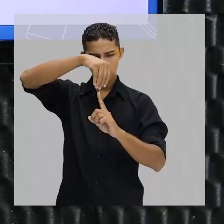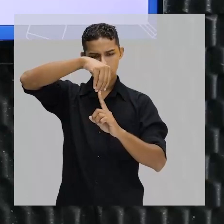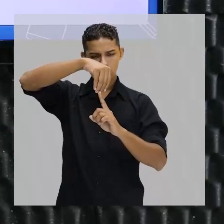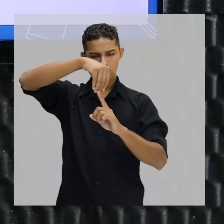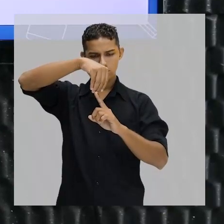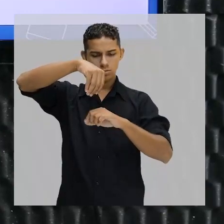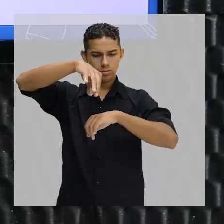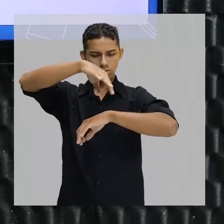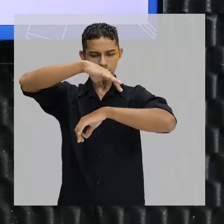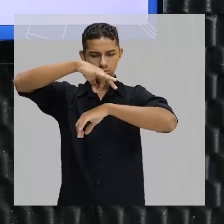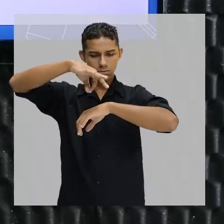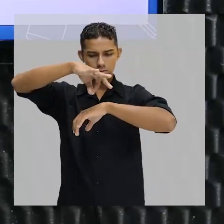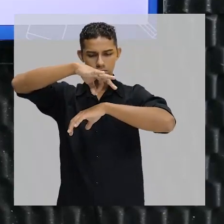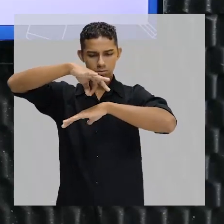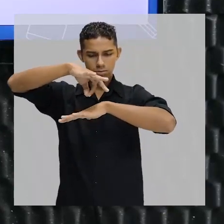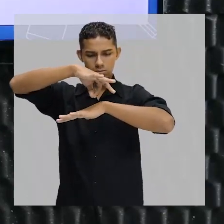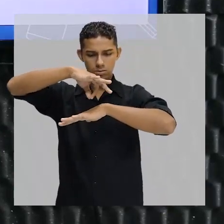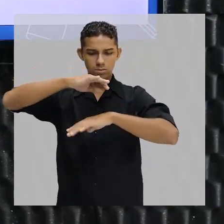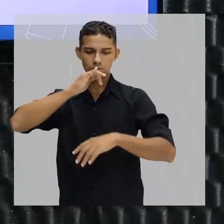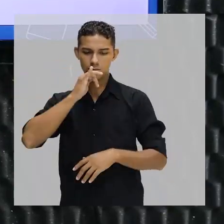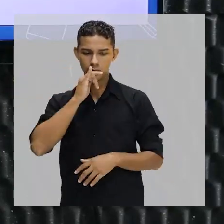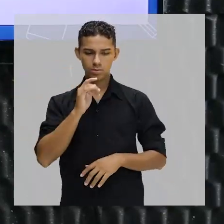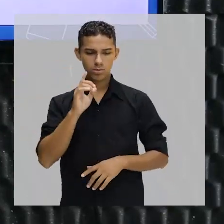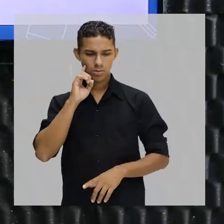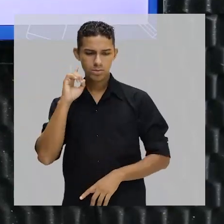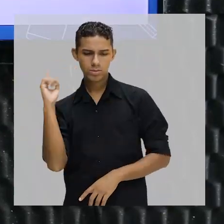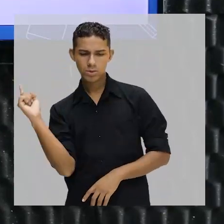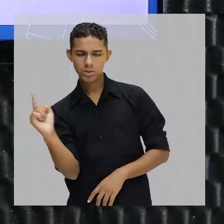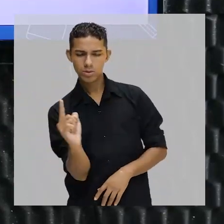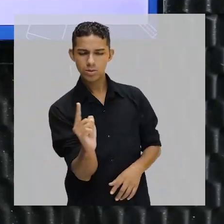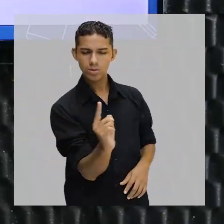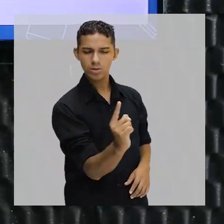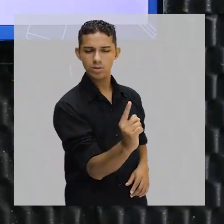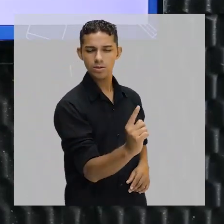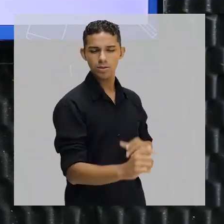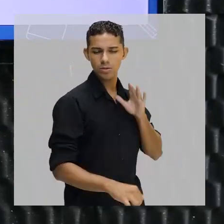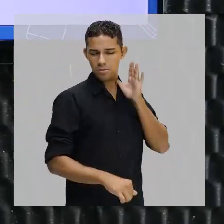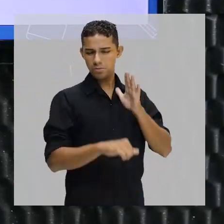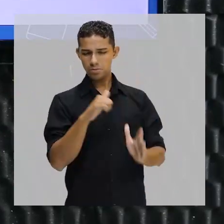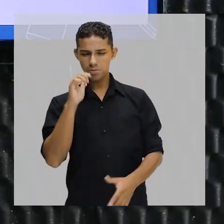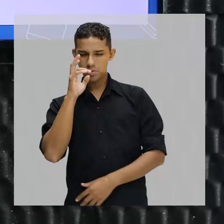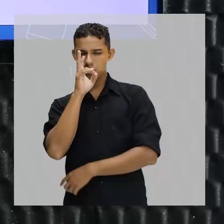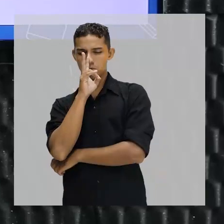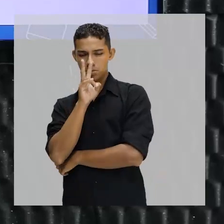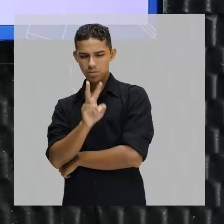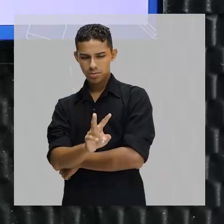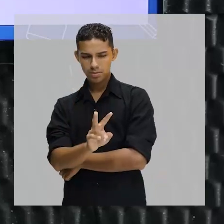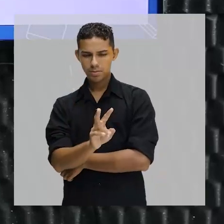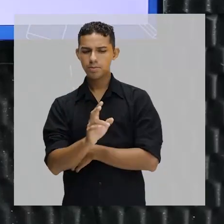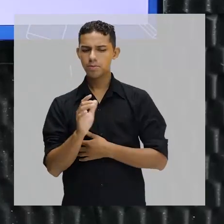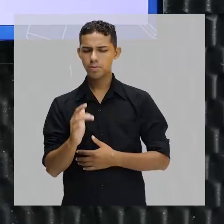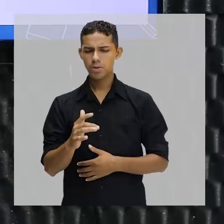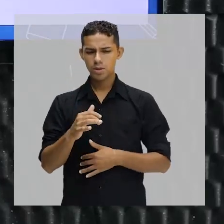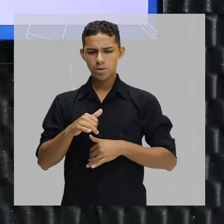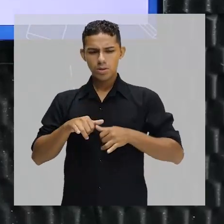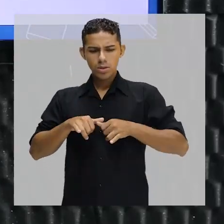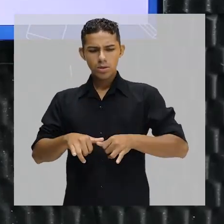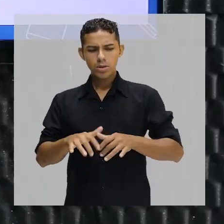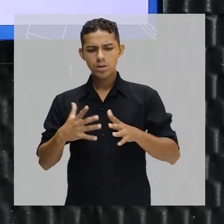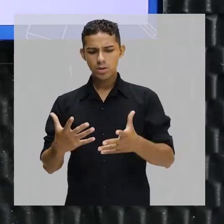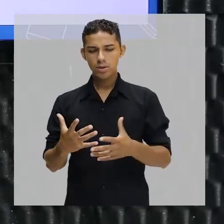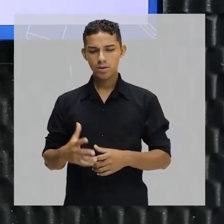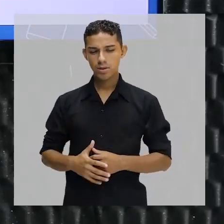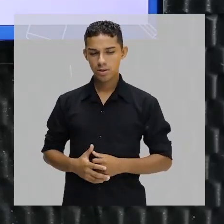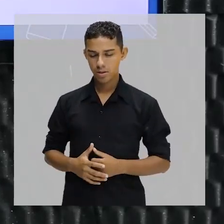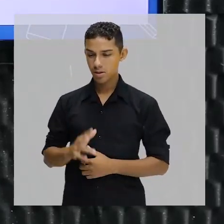vez. E à primeira vista fiquei assim, sem reação, vendo imóvel. Olha só os jogos de